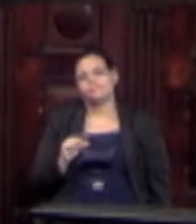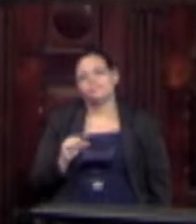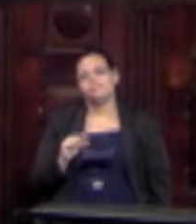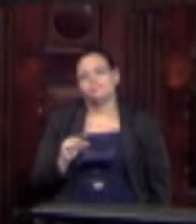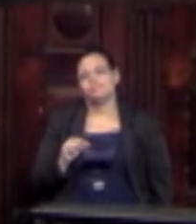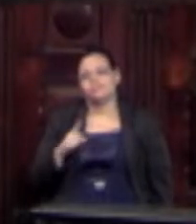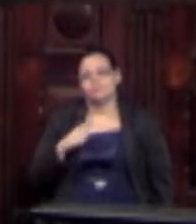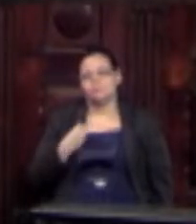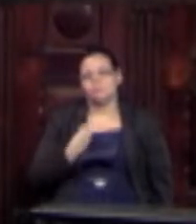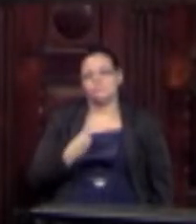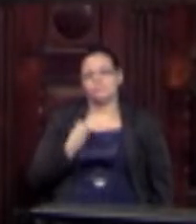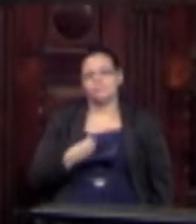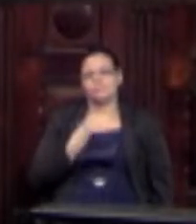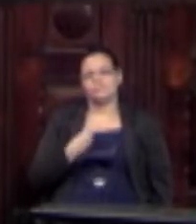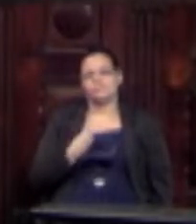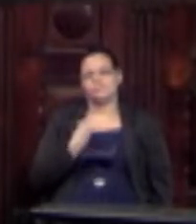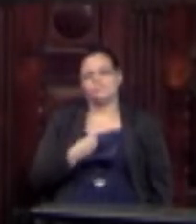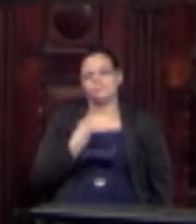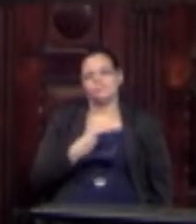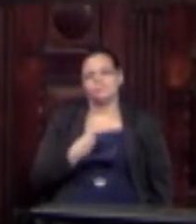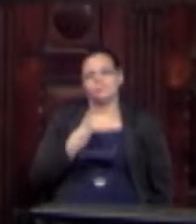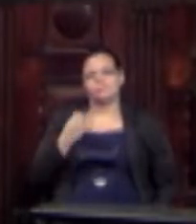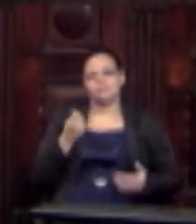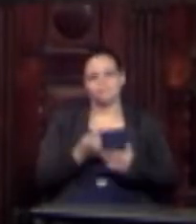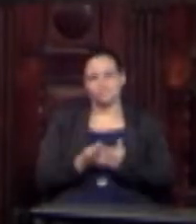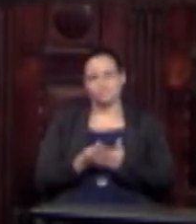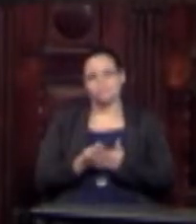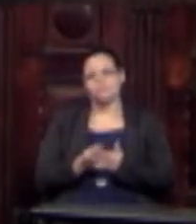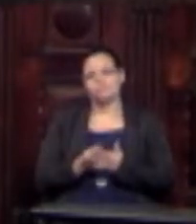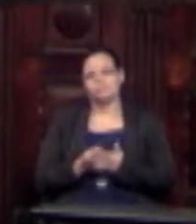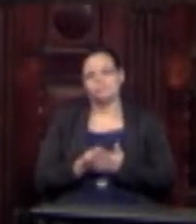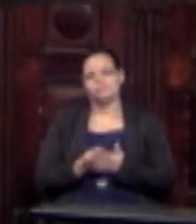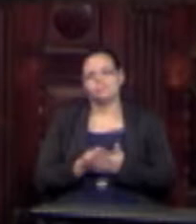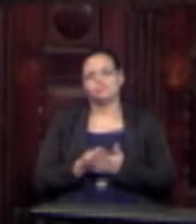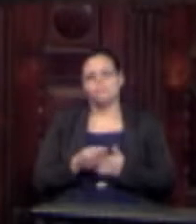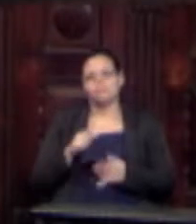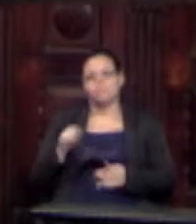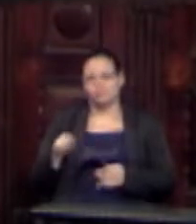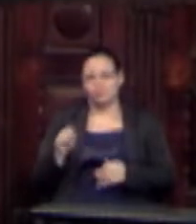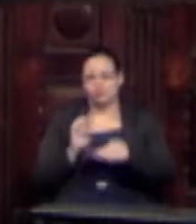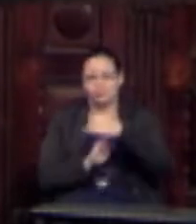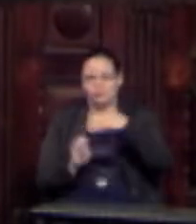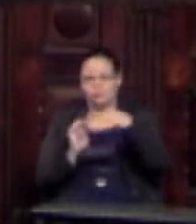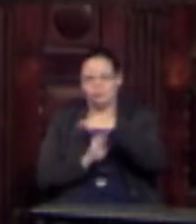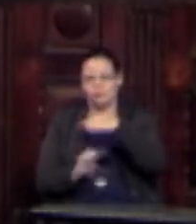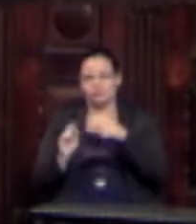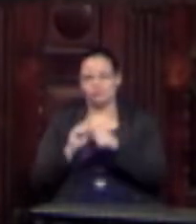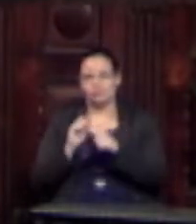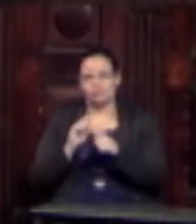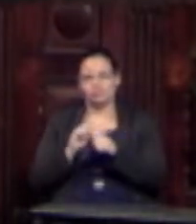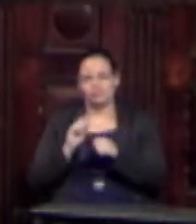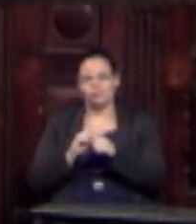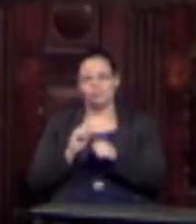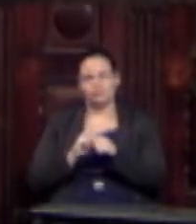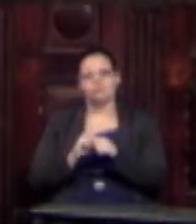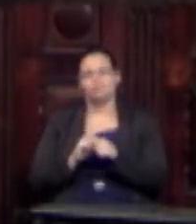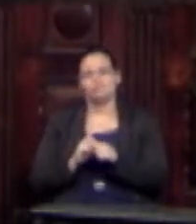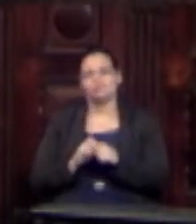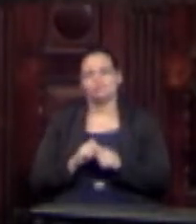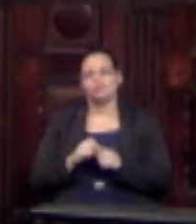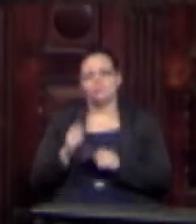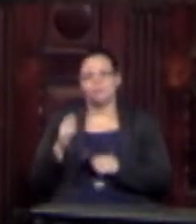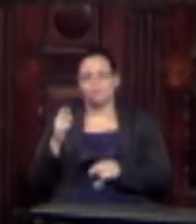a participação, o pagamento que essas concessionárias fariam dos royalties